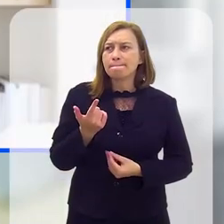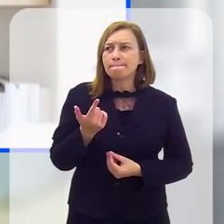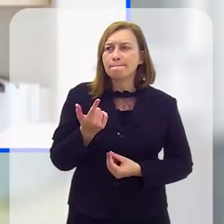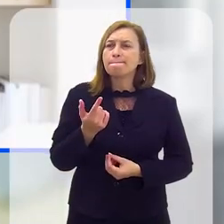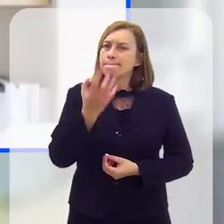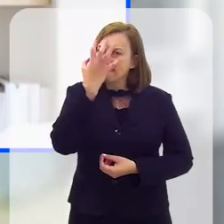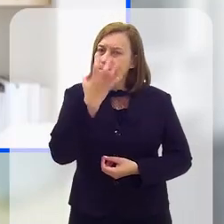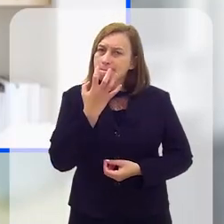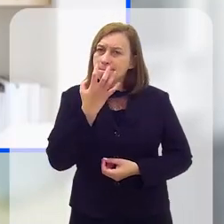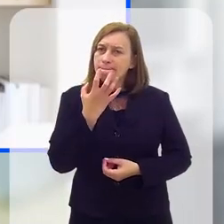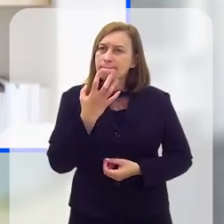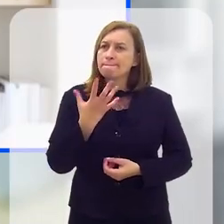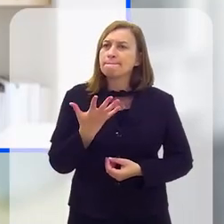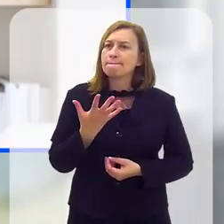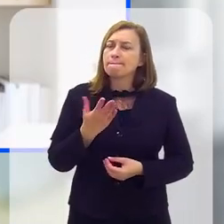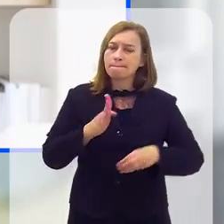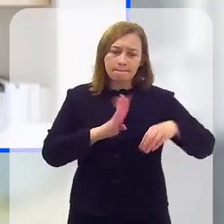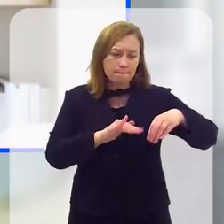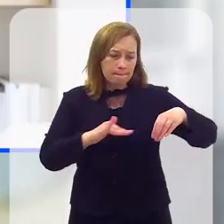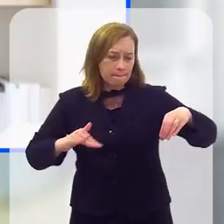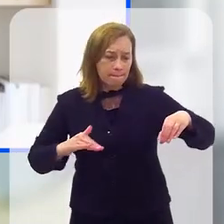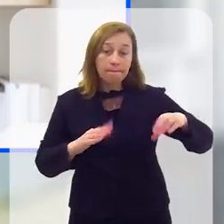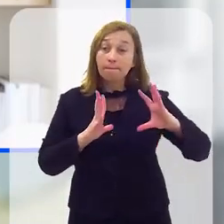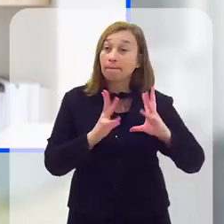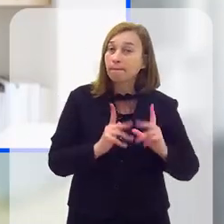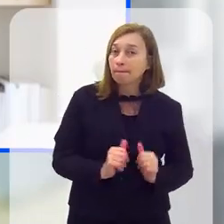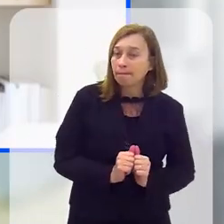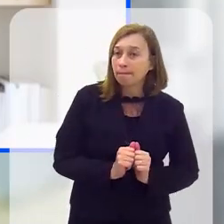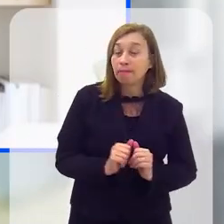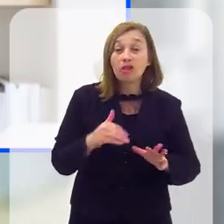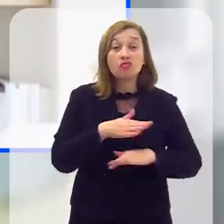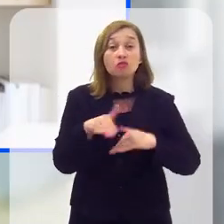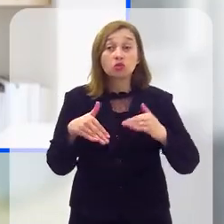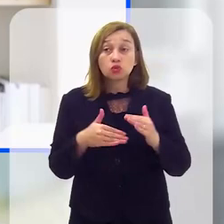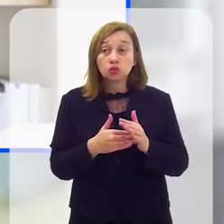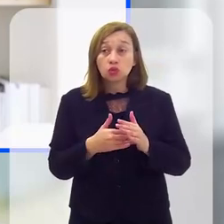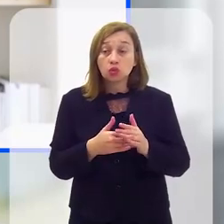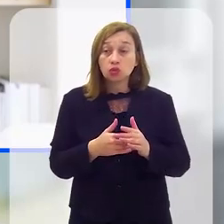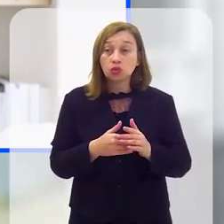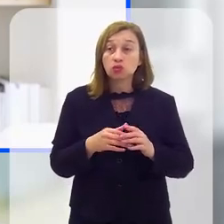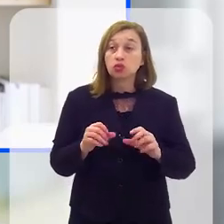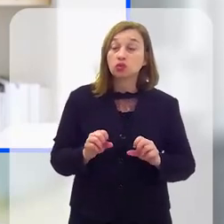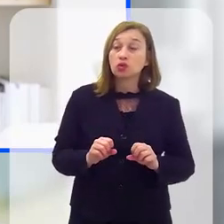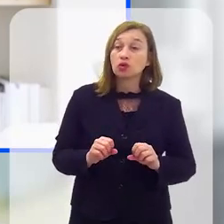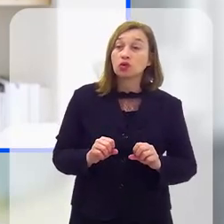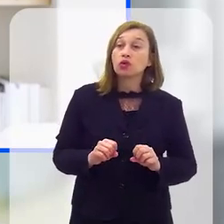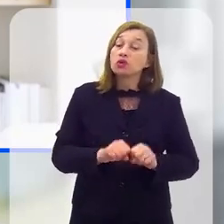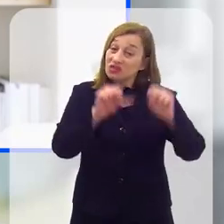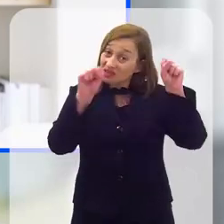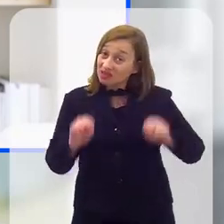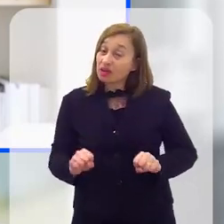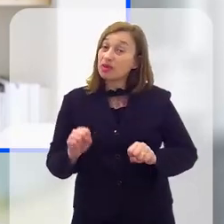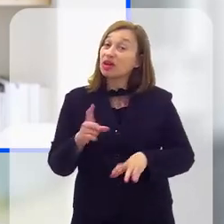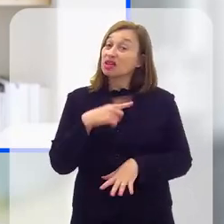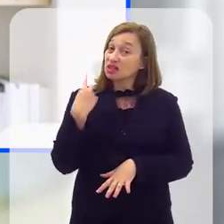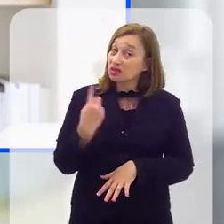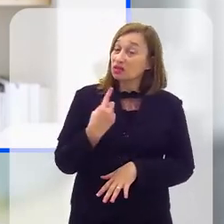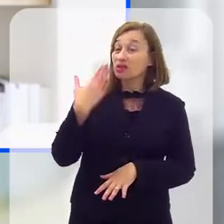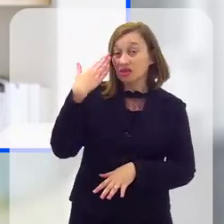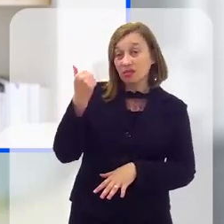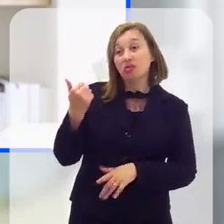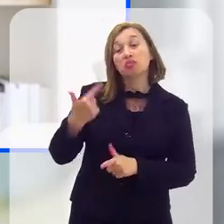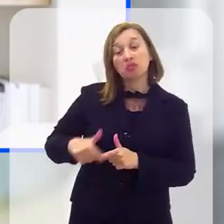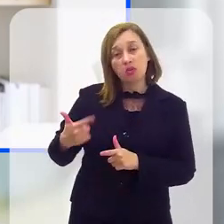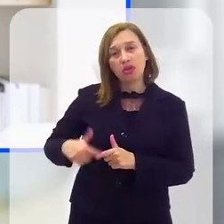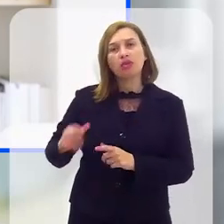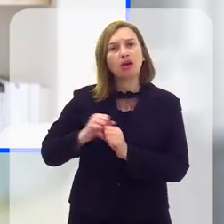muito, seriamente na despoluição da Baía de Guanabara, enfim, de todos os sistemas que a gente tem, que a gente sabe desses problemas